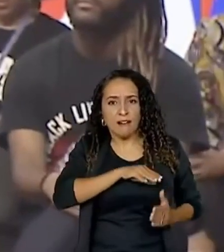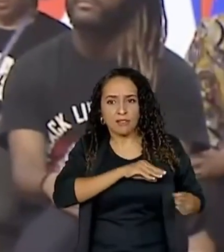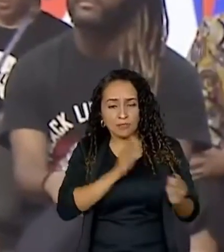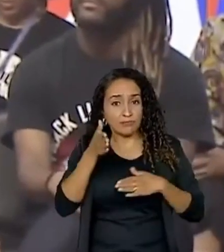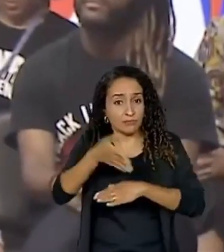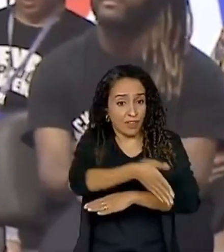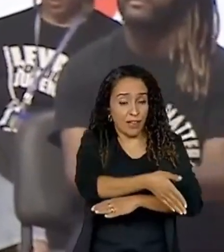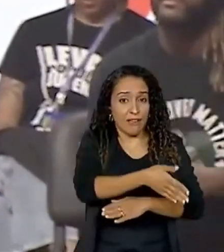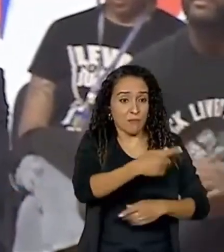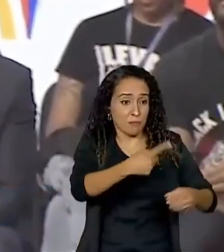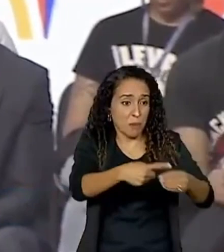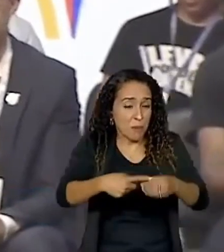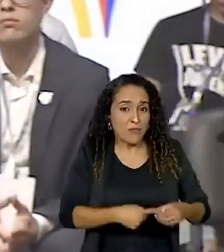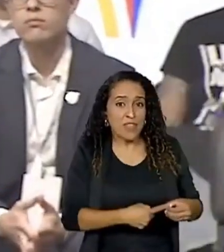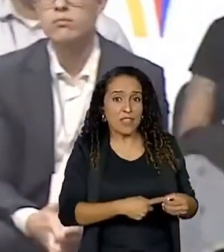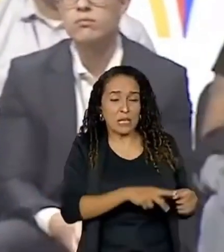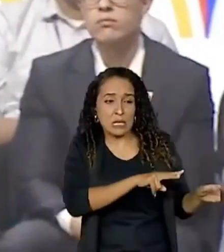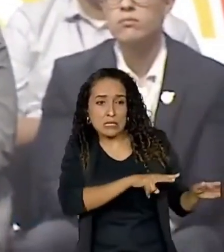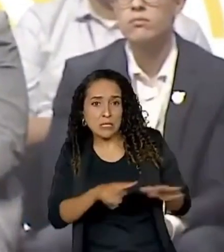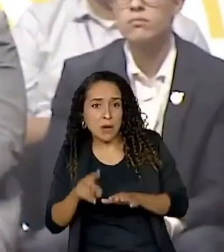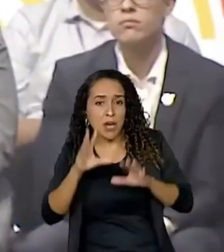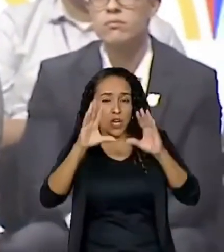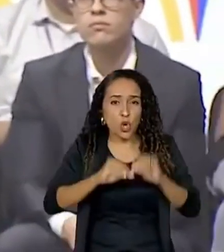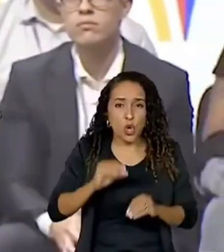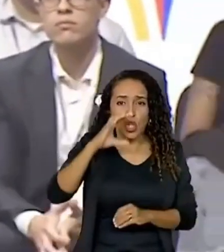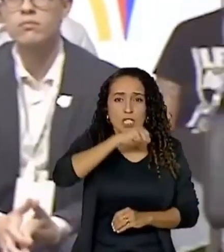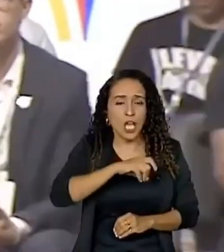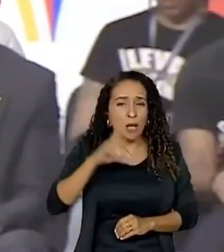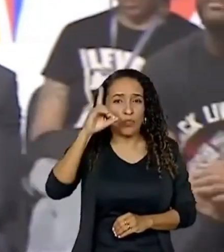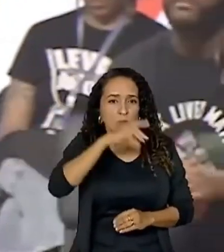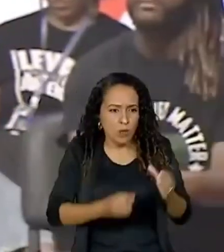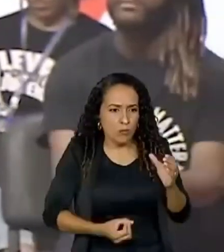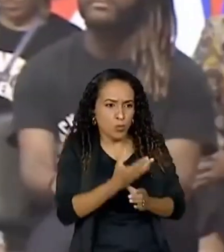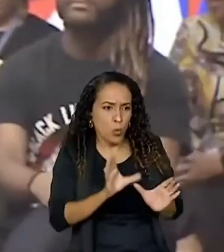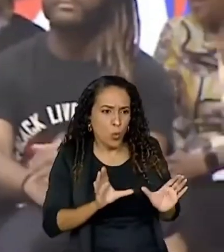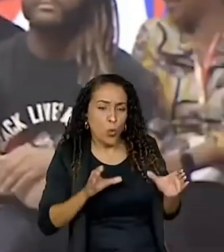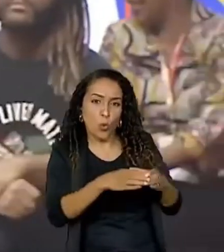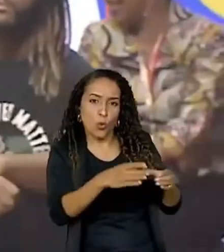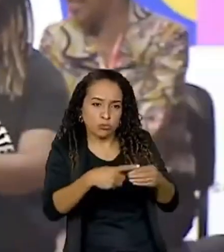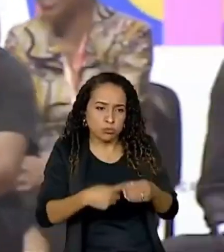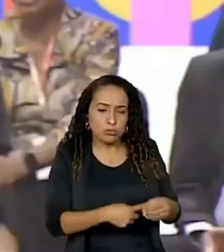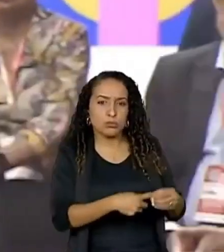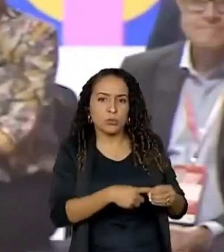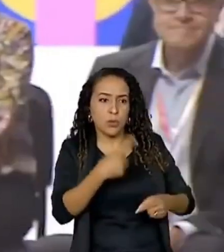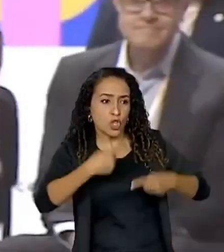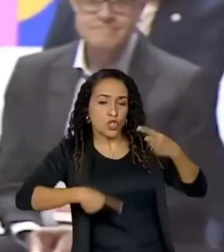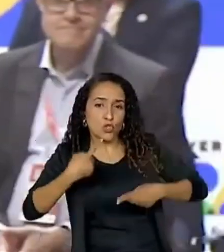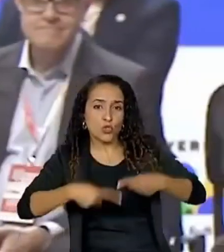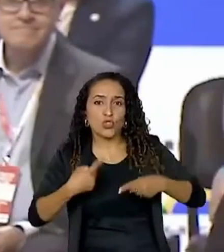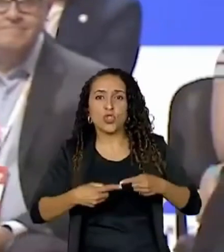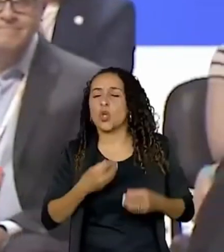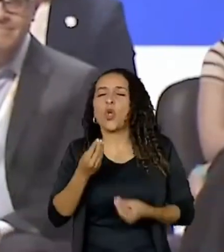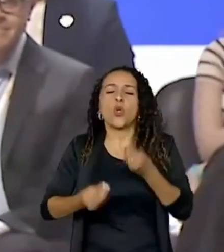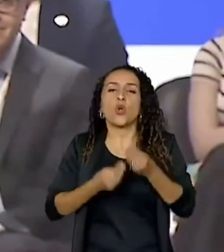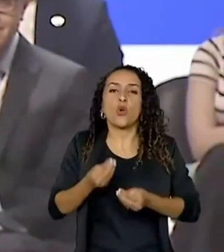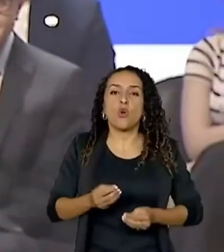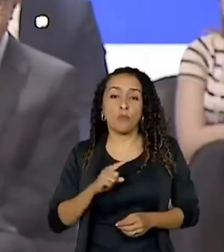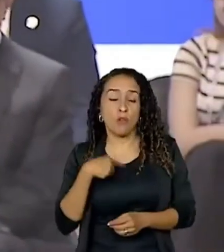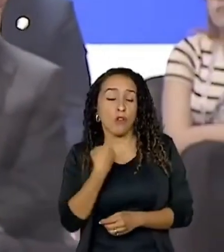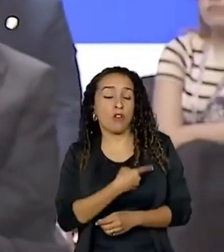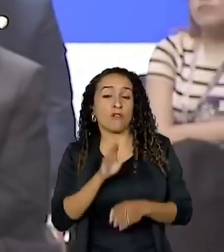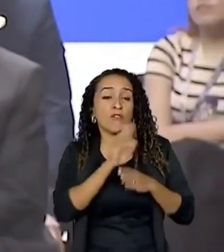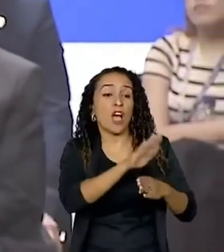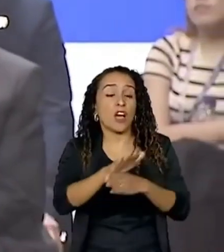de semana à noite, de sábado e domingo, criar grupo na periferia para a gente discutir como é que a